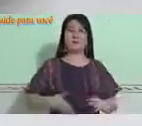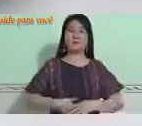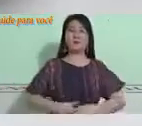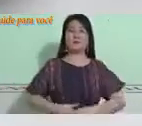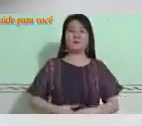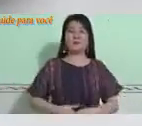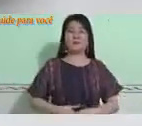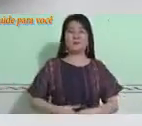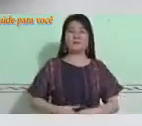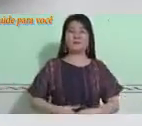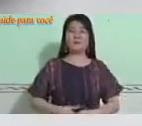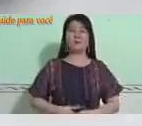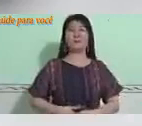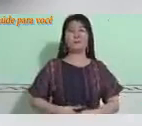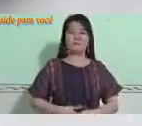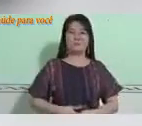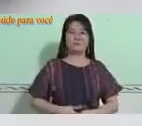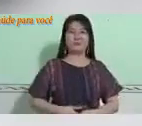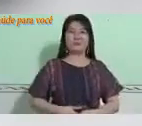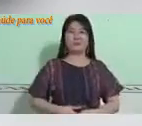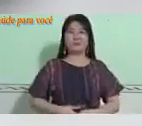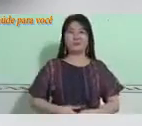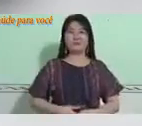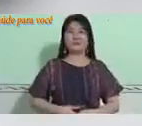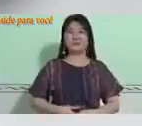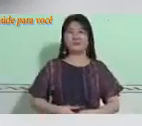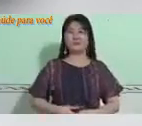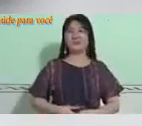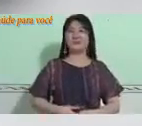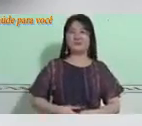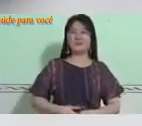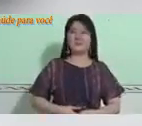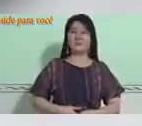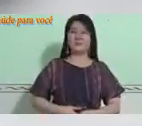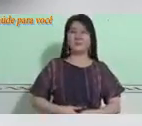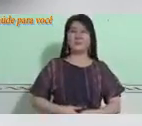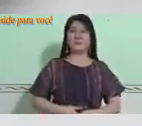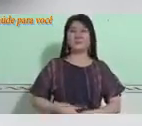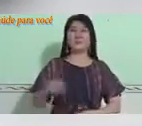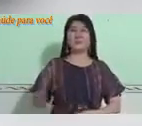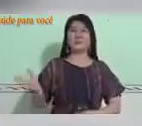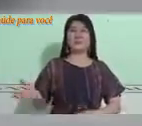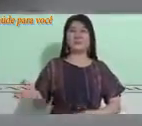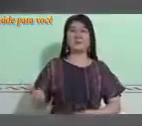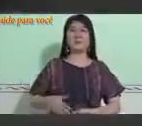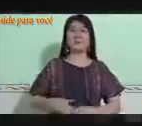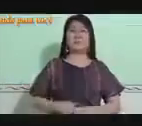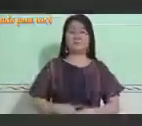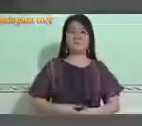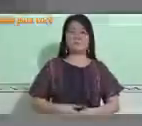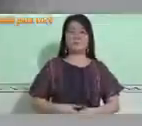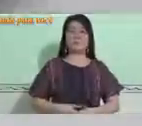Dessa forma, como ora é exposta a períodos de jejum ou dieta restrita, as células de gordura são destruídas e há